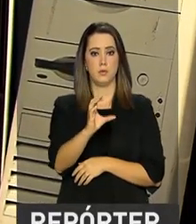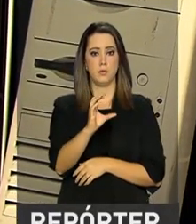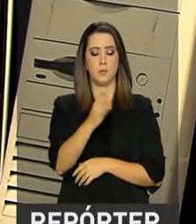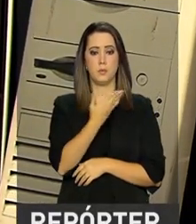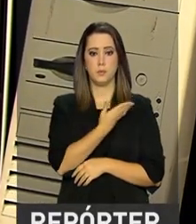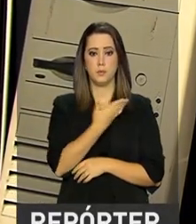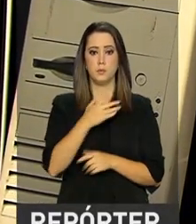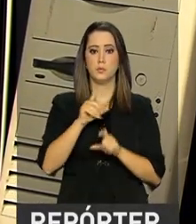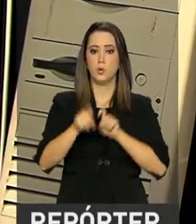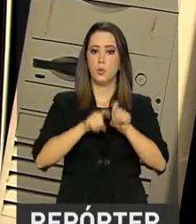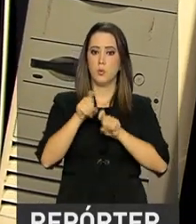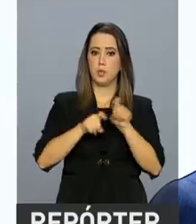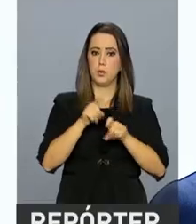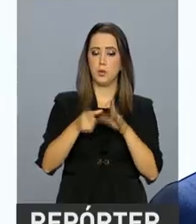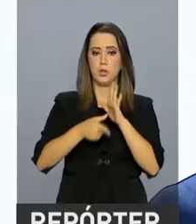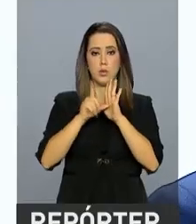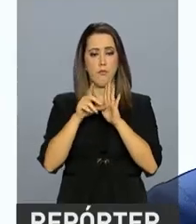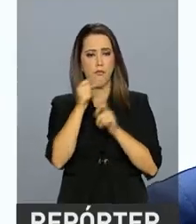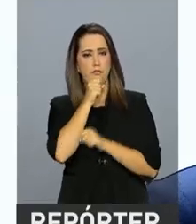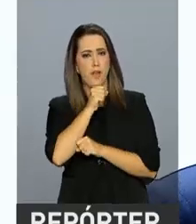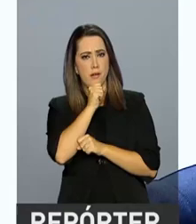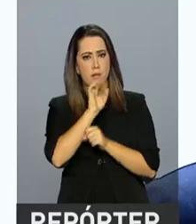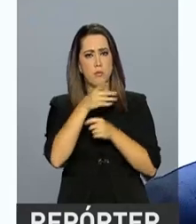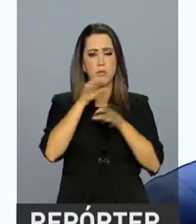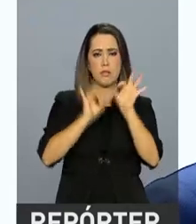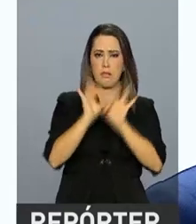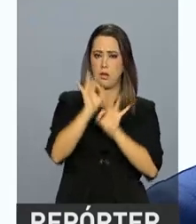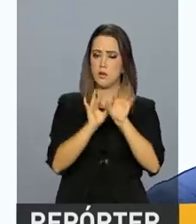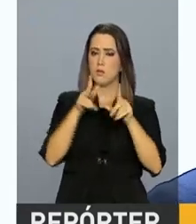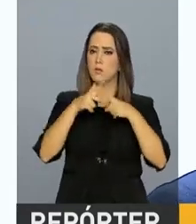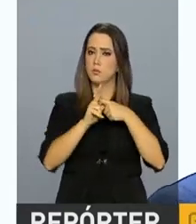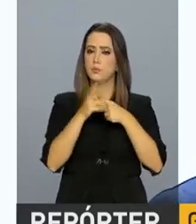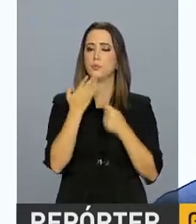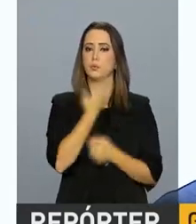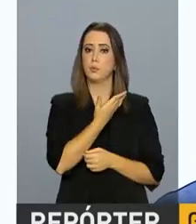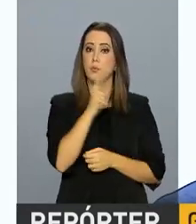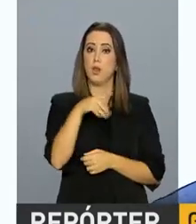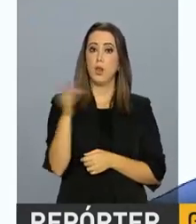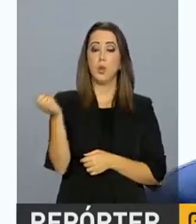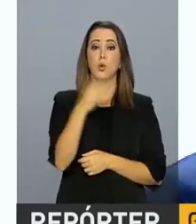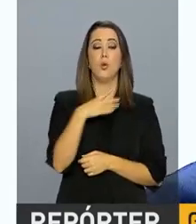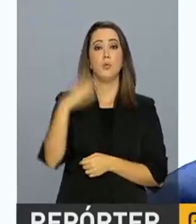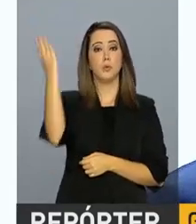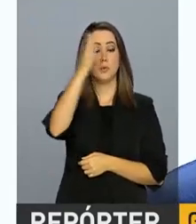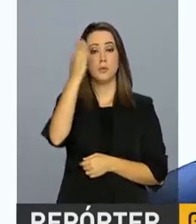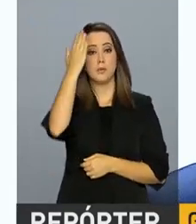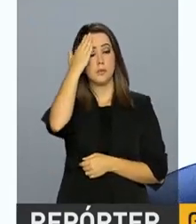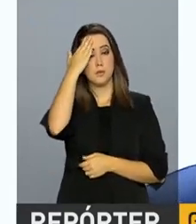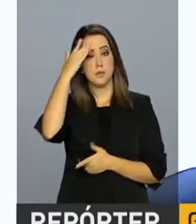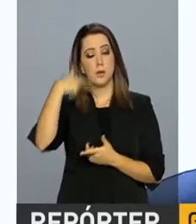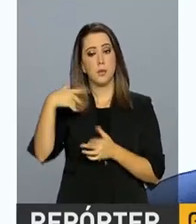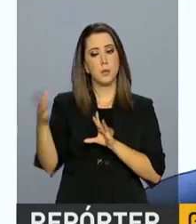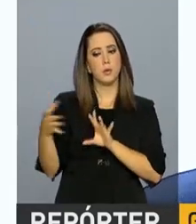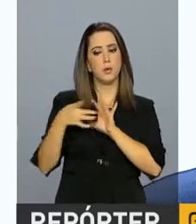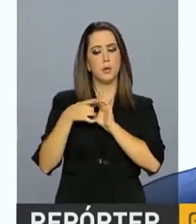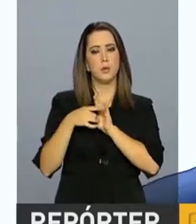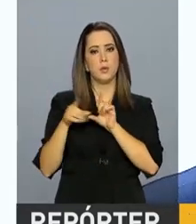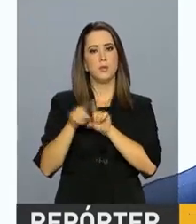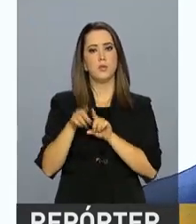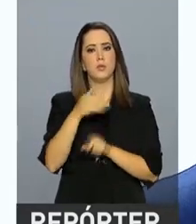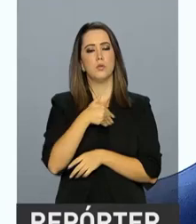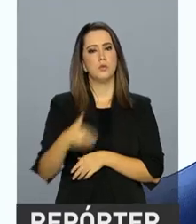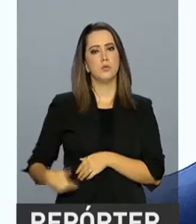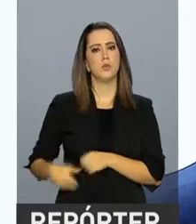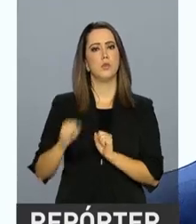de computadores é uma visibilidade para que o brasil saiba que através de parcerias o governo pode